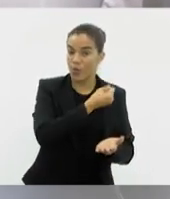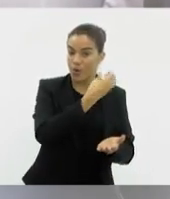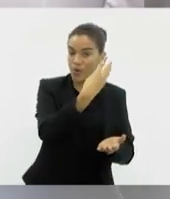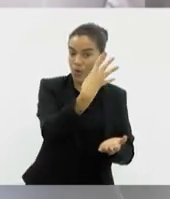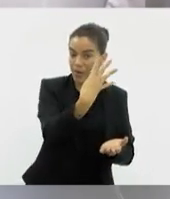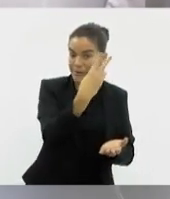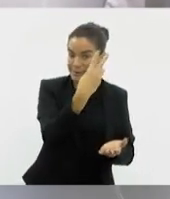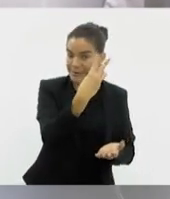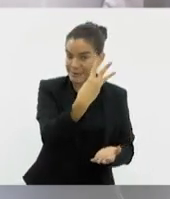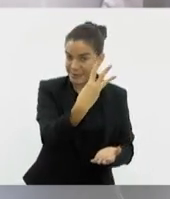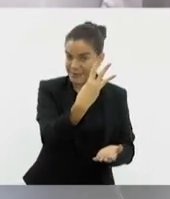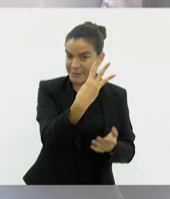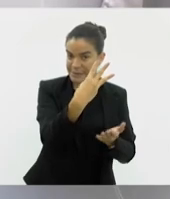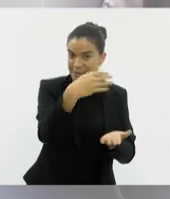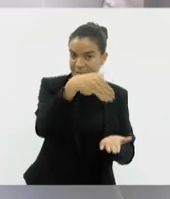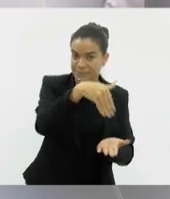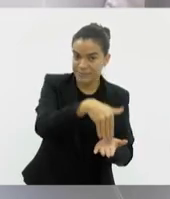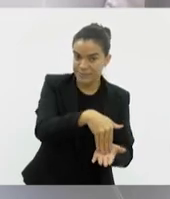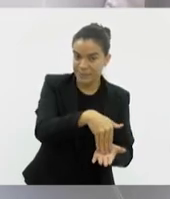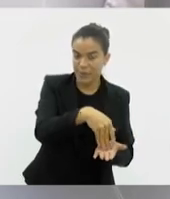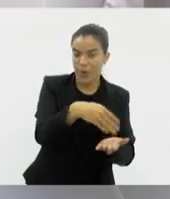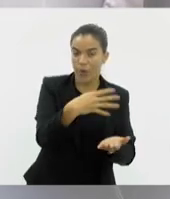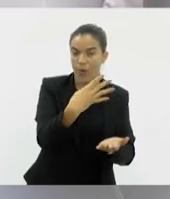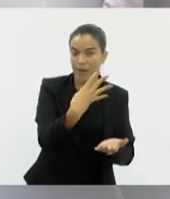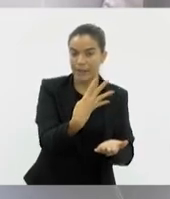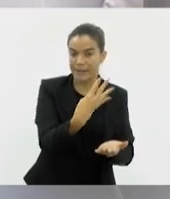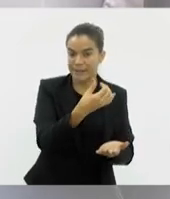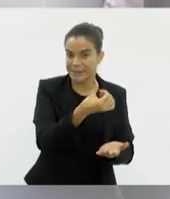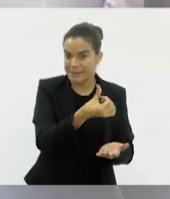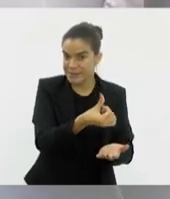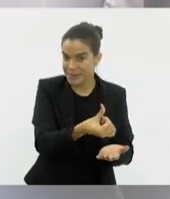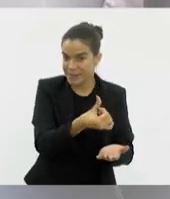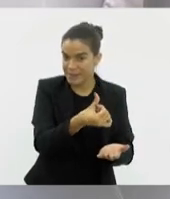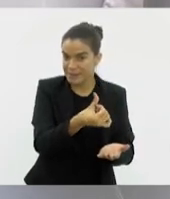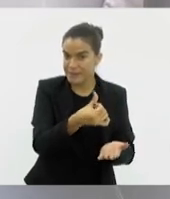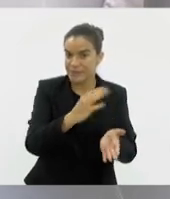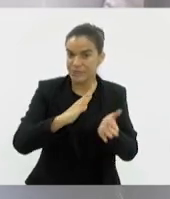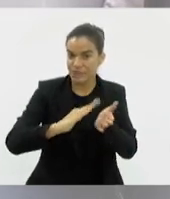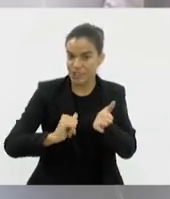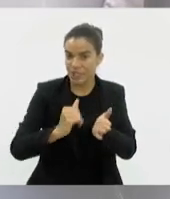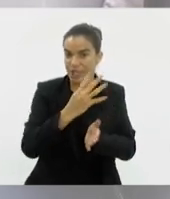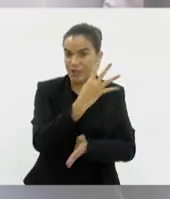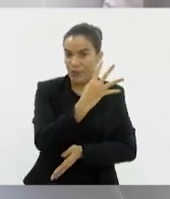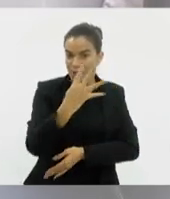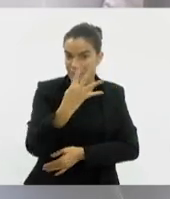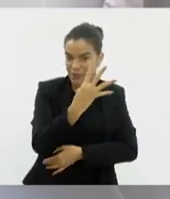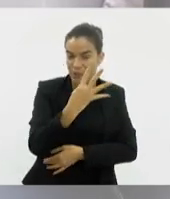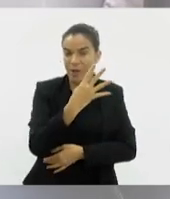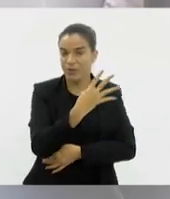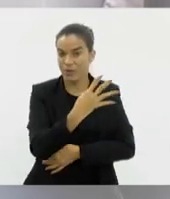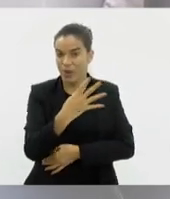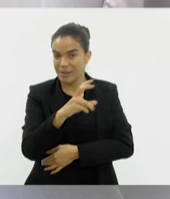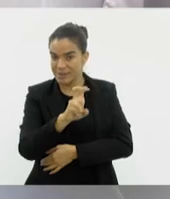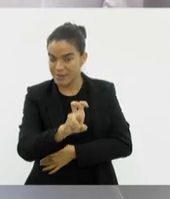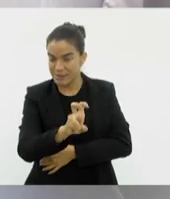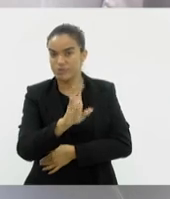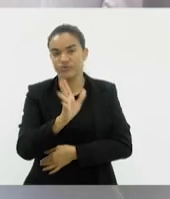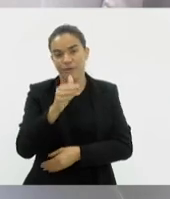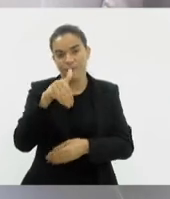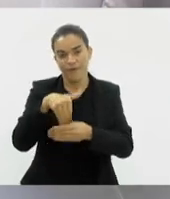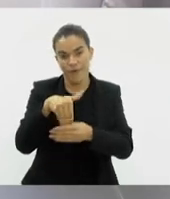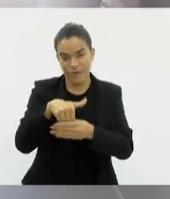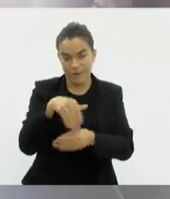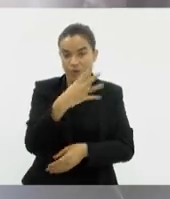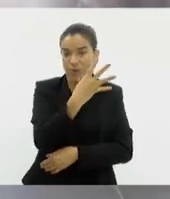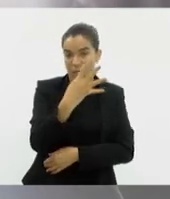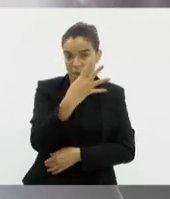43 ao 46, excetuando o 44 e o 45. O 45 já foi votado e o